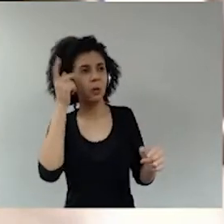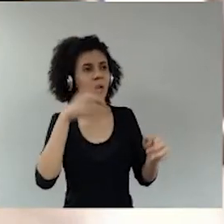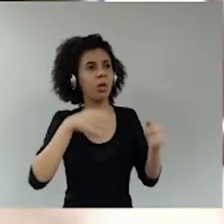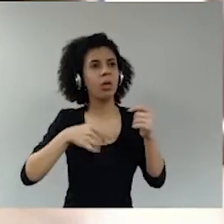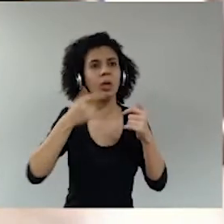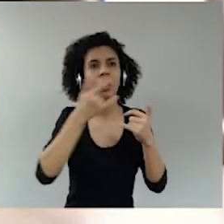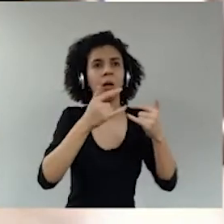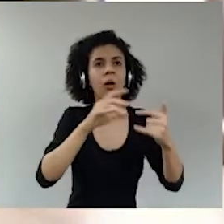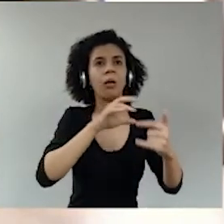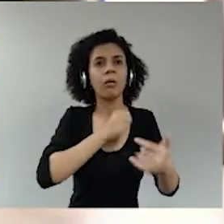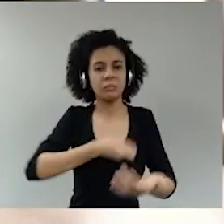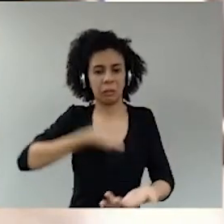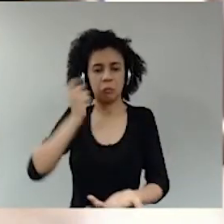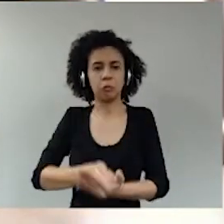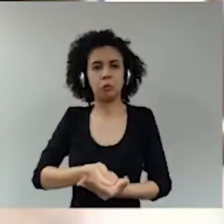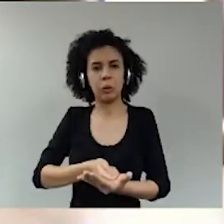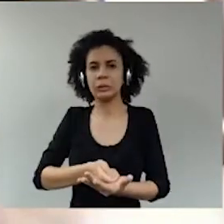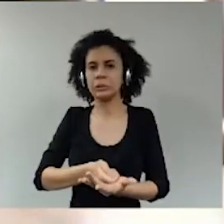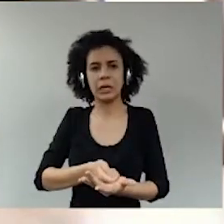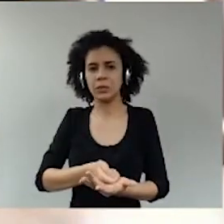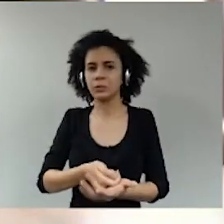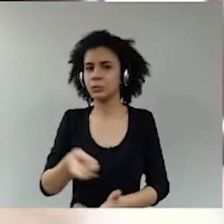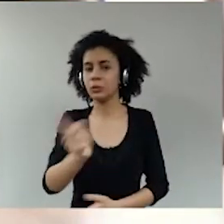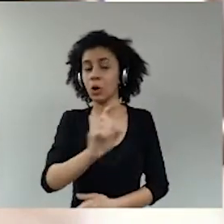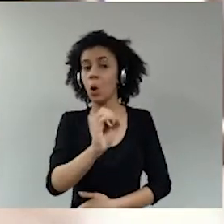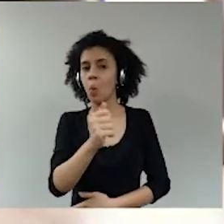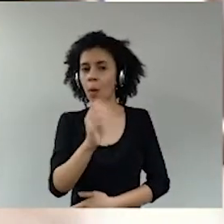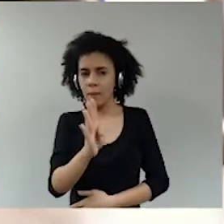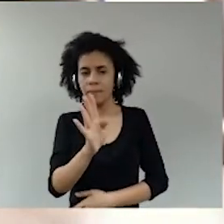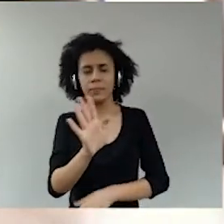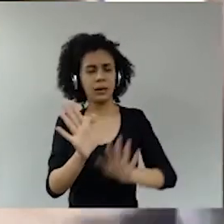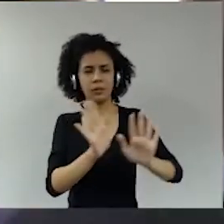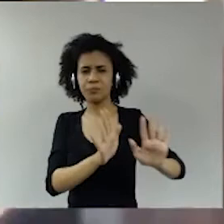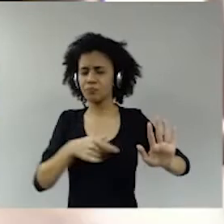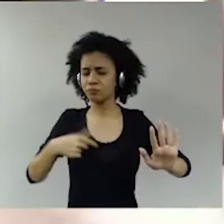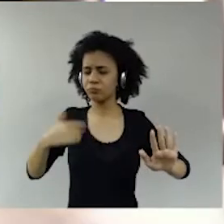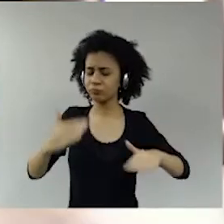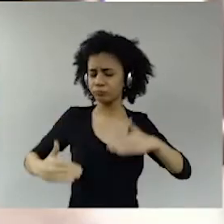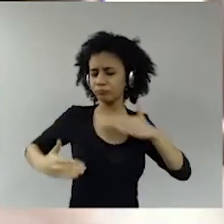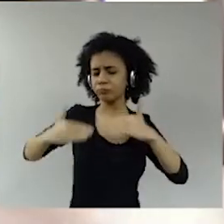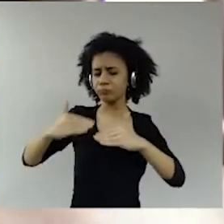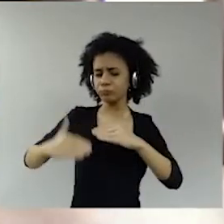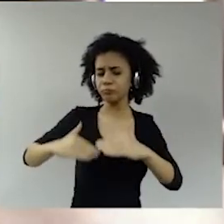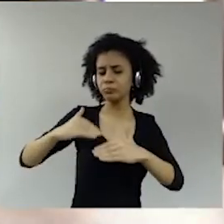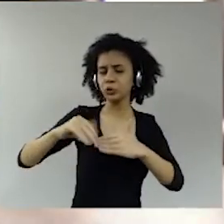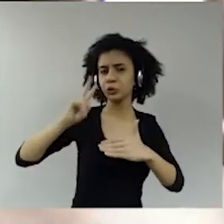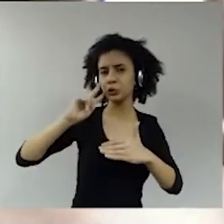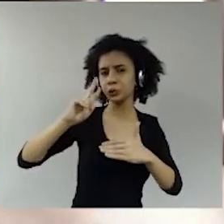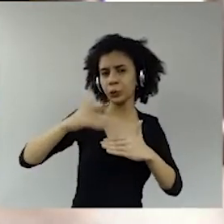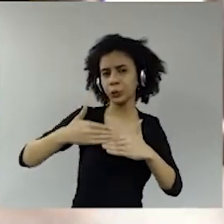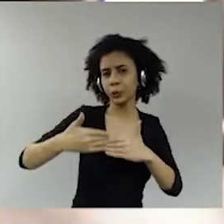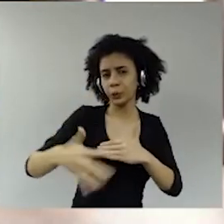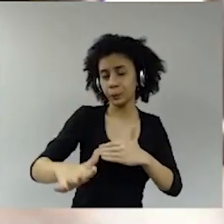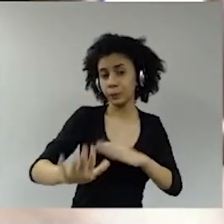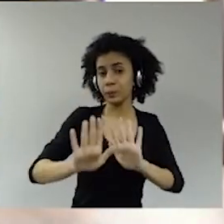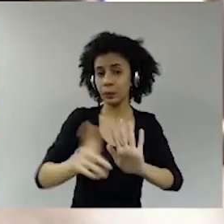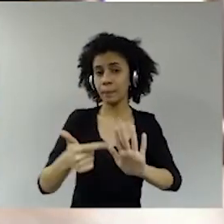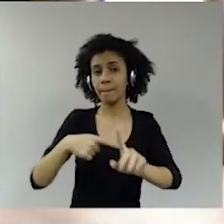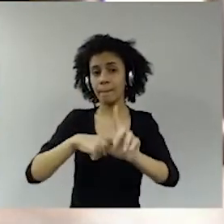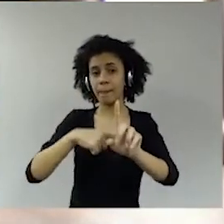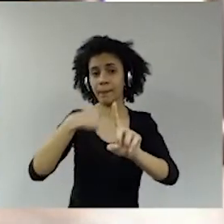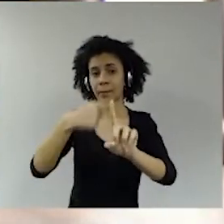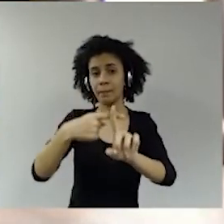autoritarismo. E a OAB assim procede, como procedeu ao longo de sua história. E tem